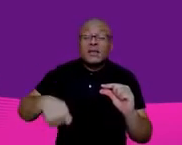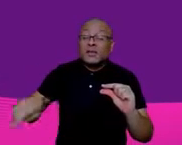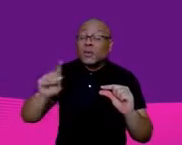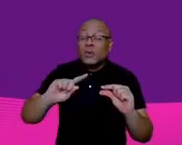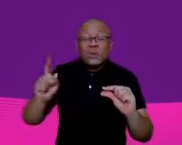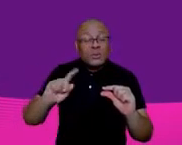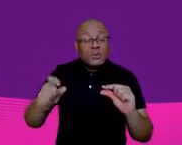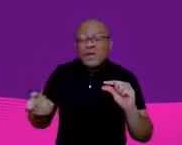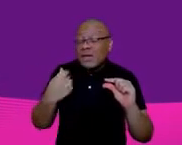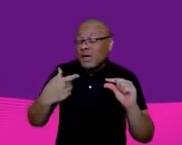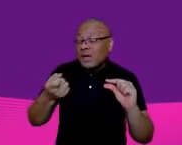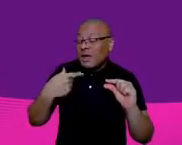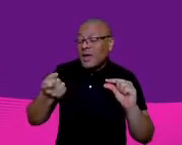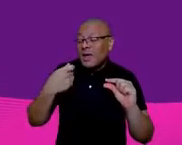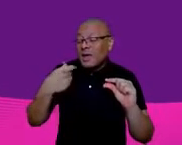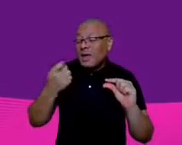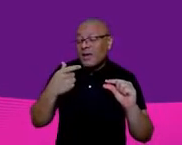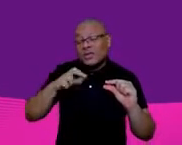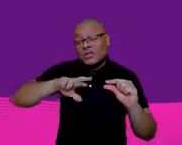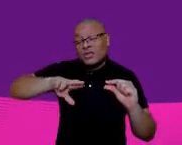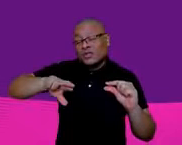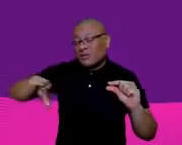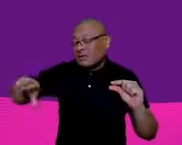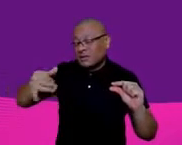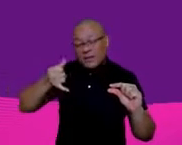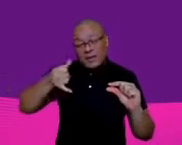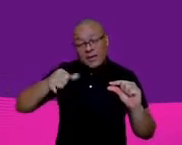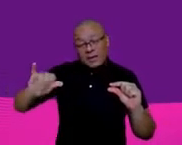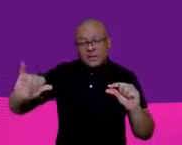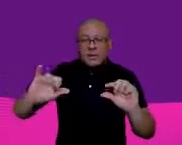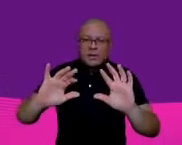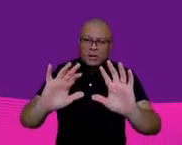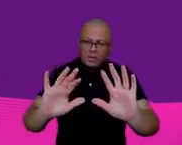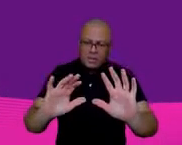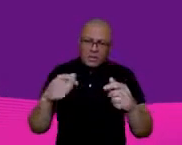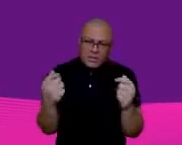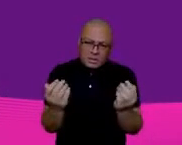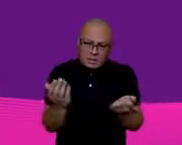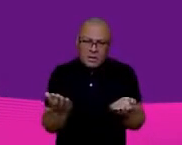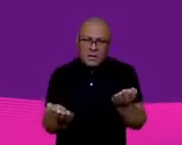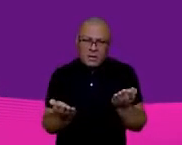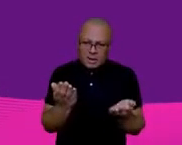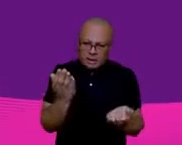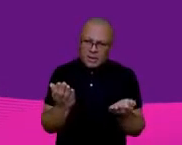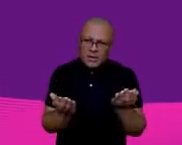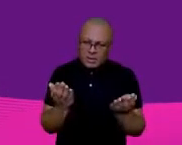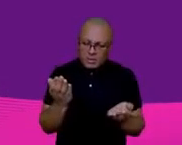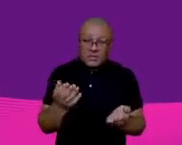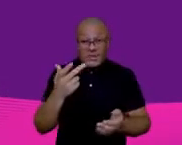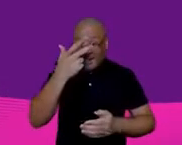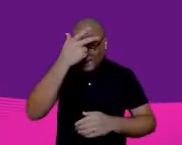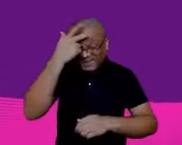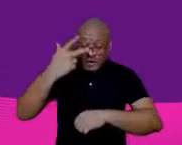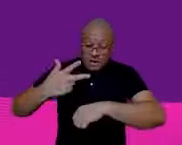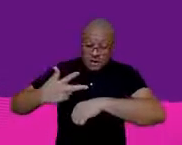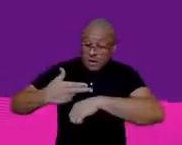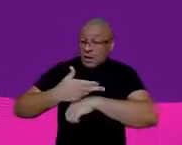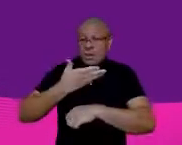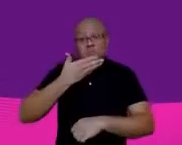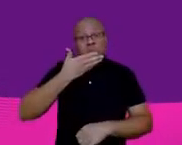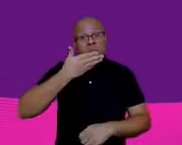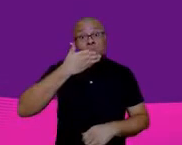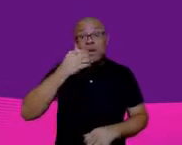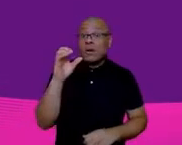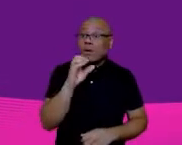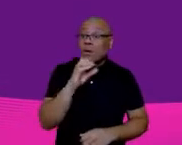analgésicos opioides. Tem que ser feito de uma forma bem equilibrada. Nesse caso, o paciente se recupera melhor, mais rápido,